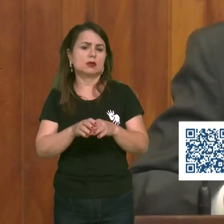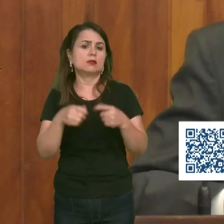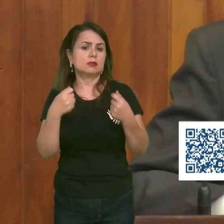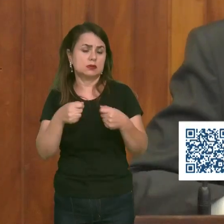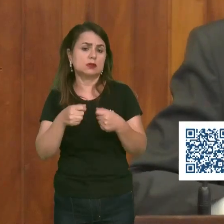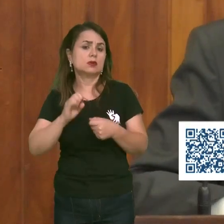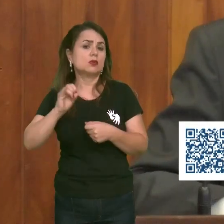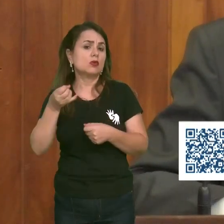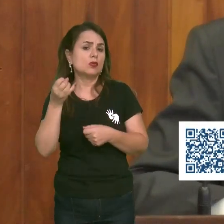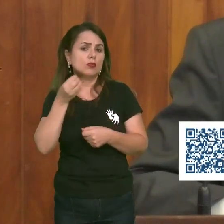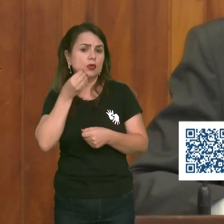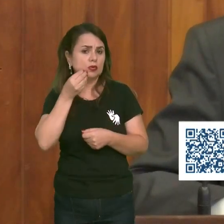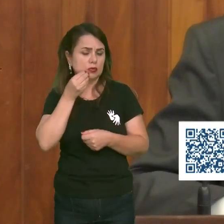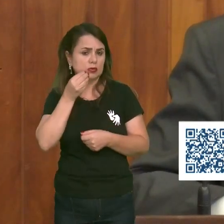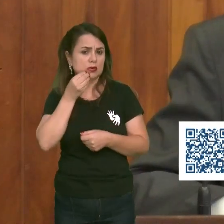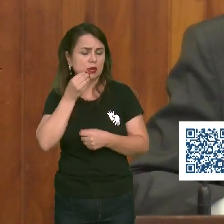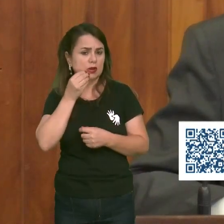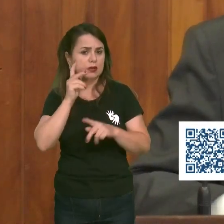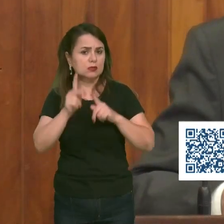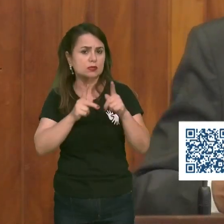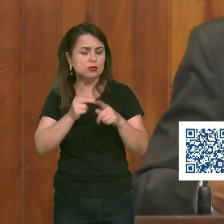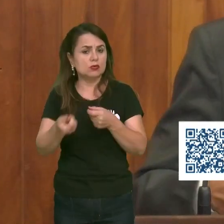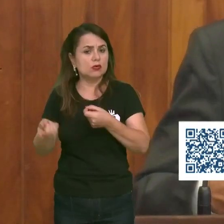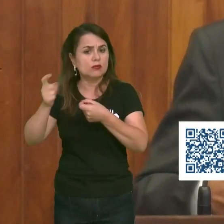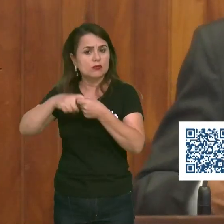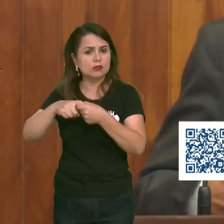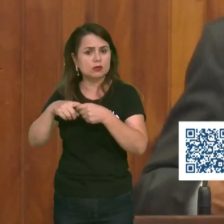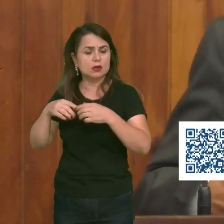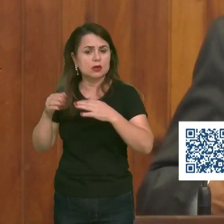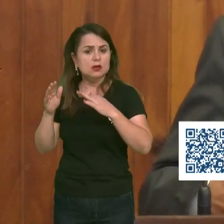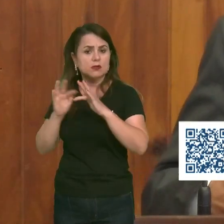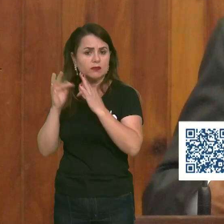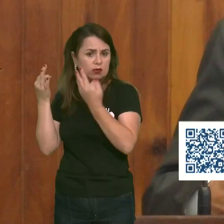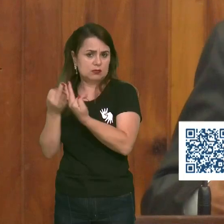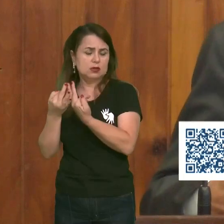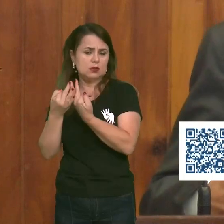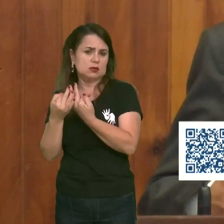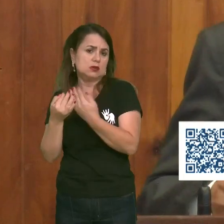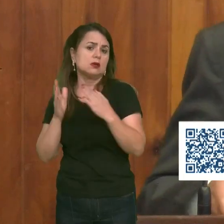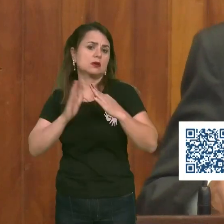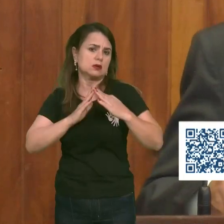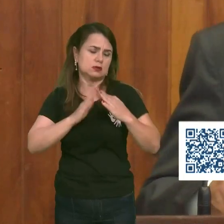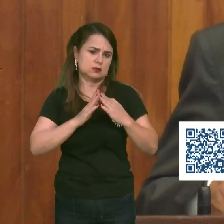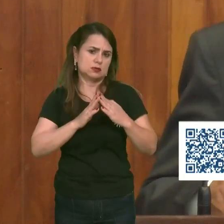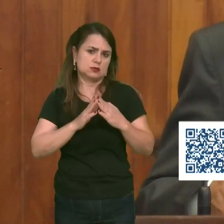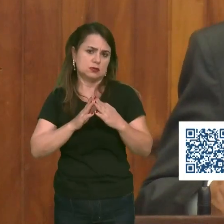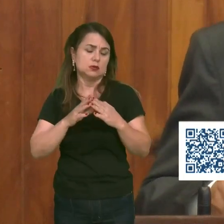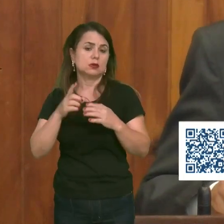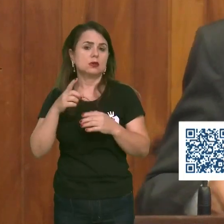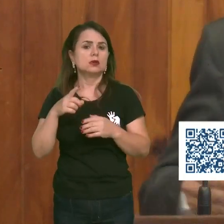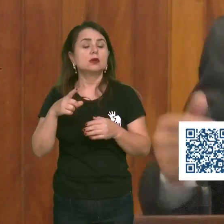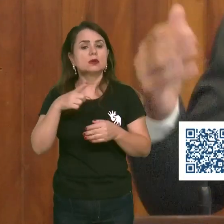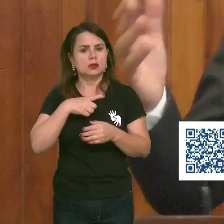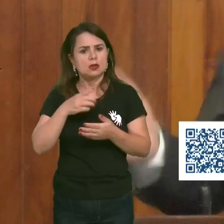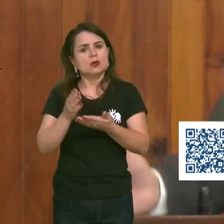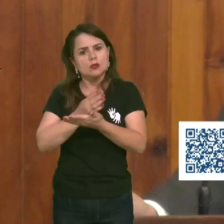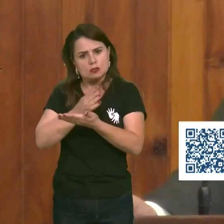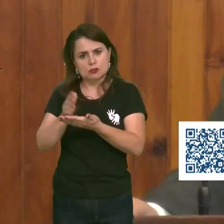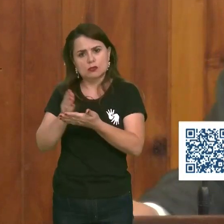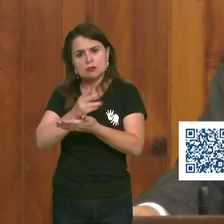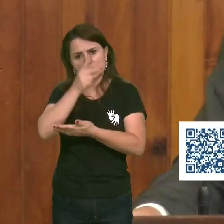eles a tá voltando para suas residências alguns de Marília também que se decai